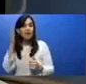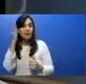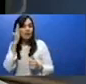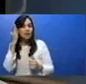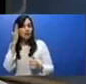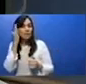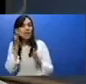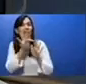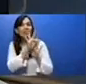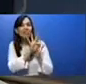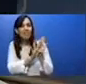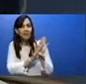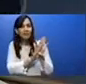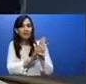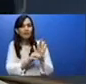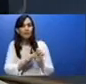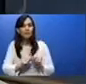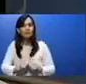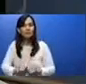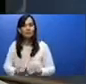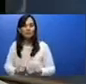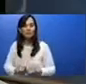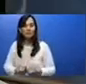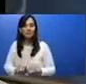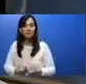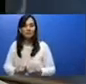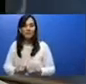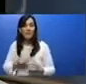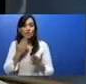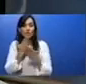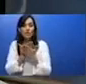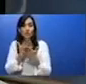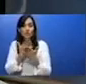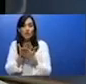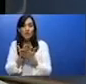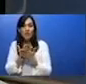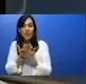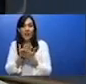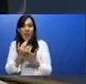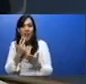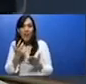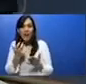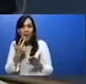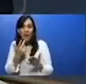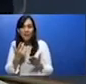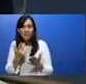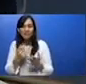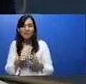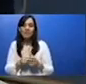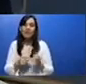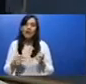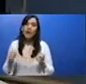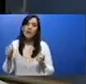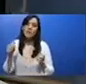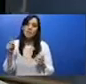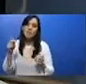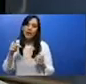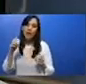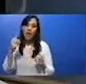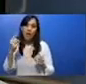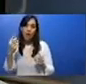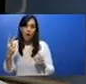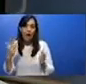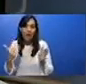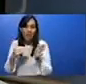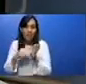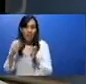o texto, da página 12, estudar a língua, da página 12 até a 14,